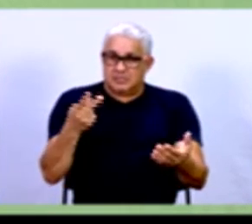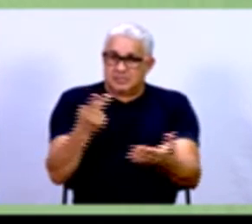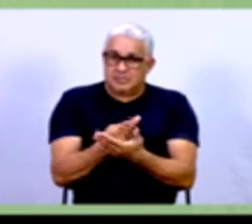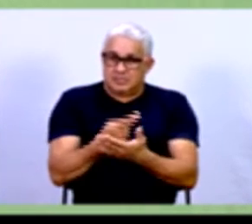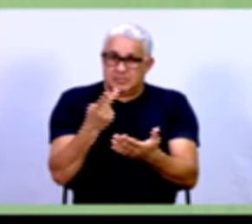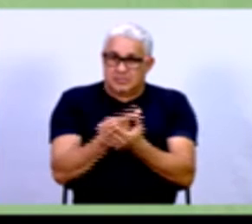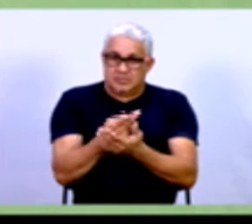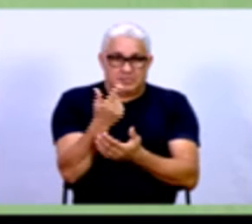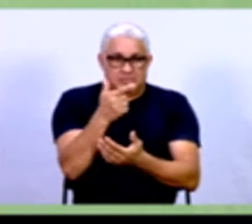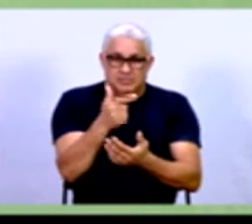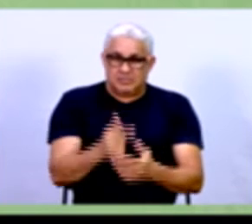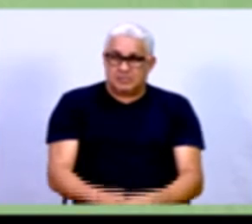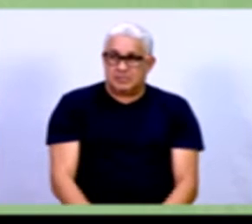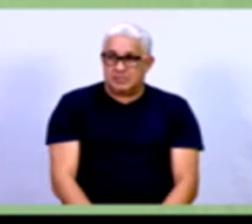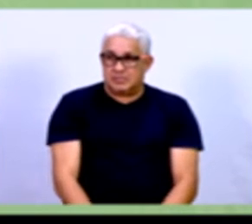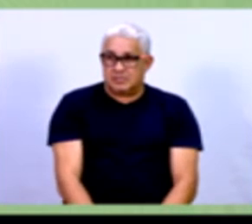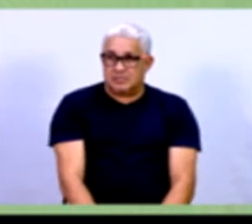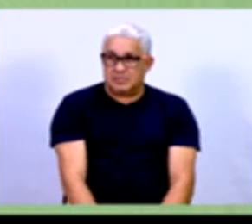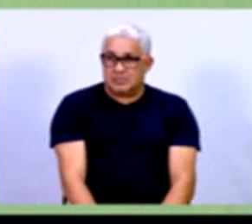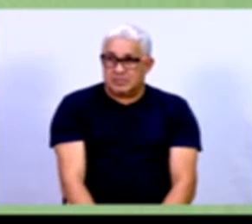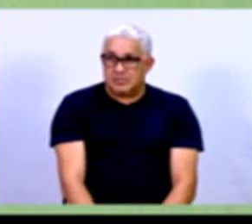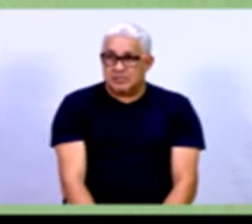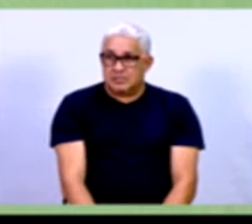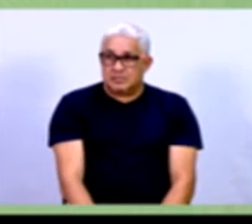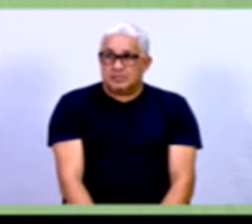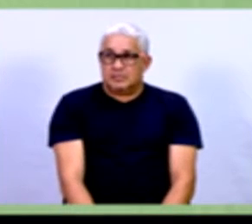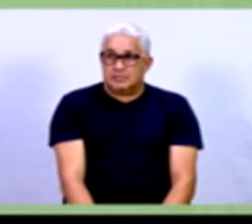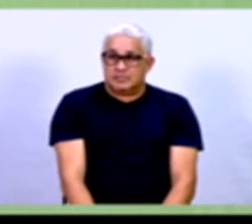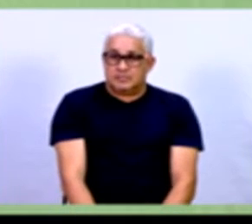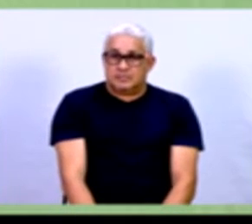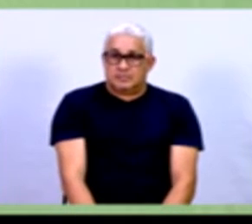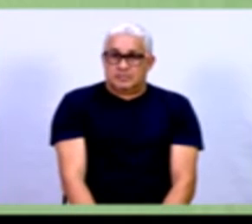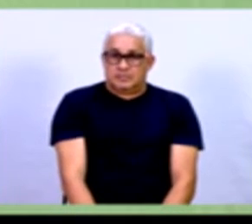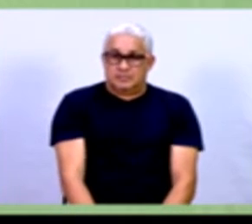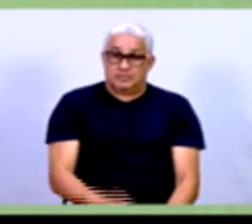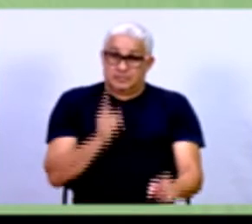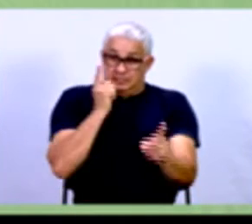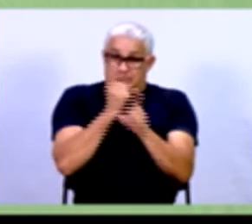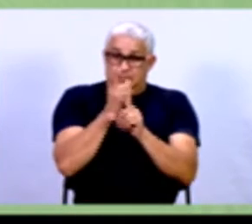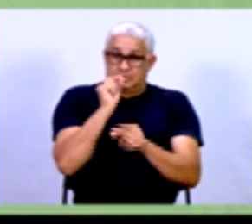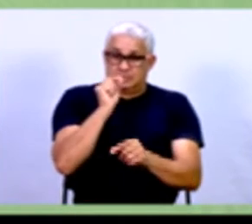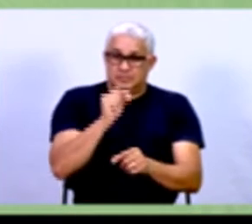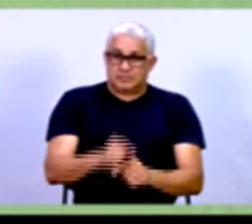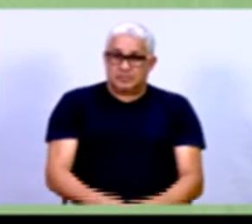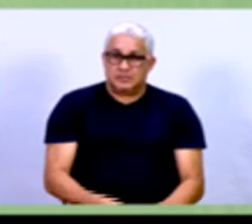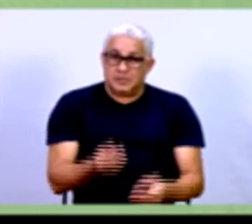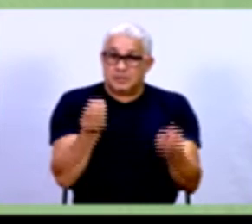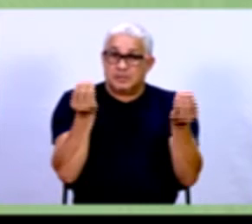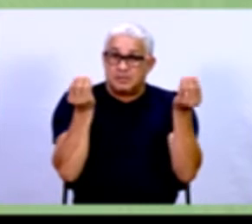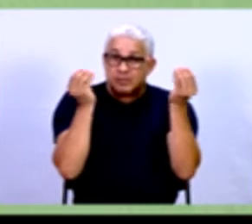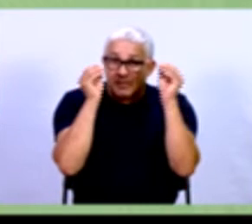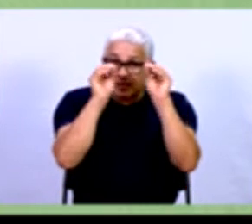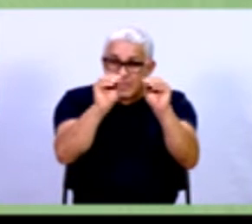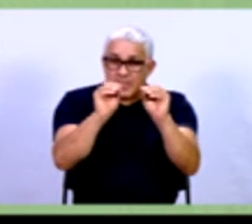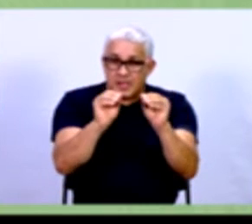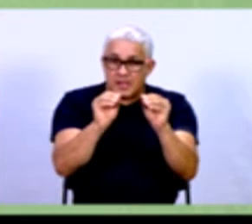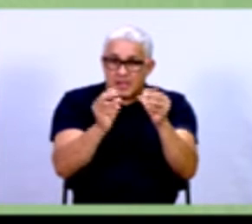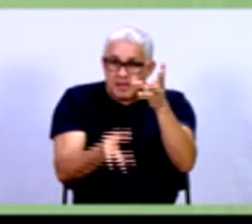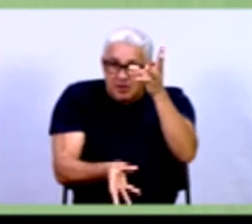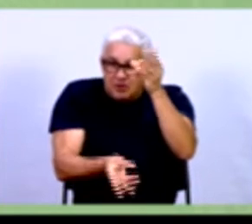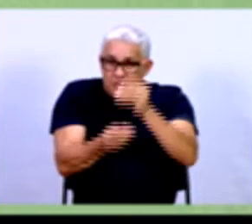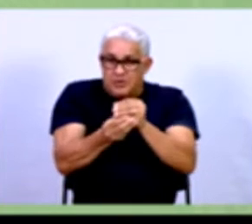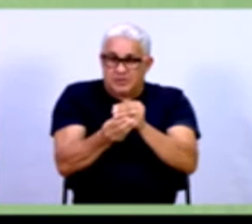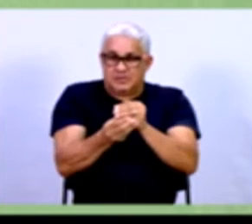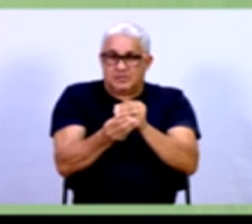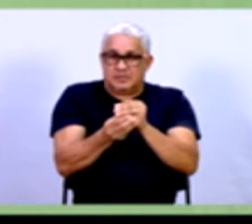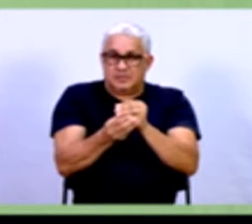para a gente seguir, tá? Olha só, pessoal, aqui a gente encontrou, eu até coloquei o resuminho do que a gente já fez até agora, que é